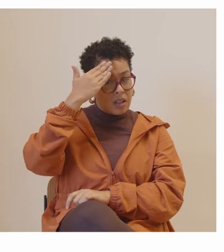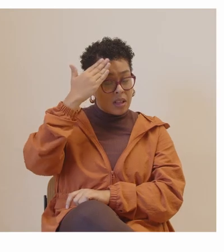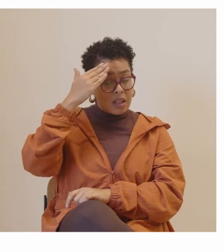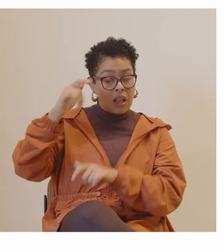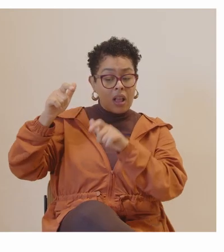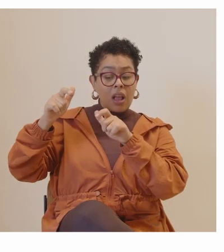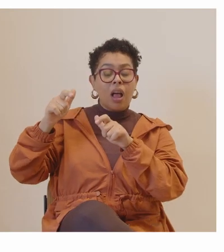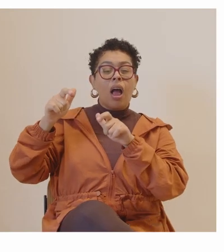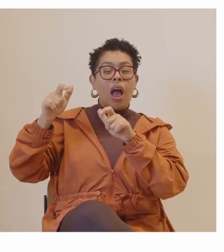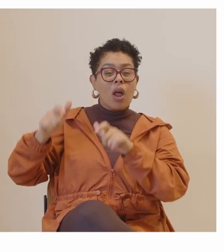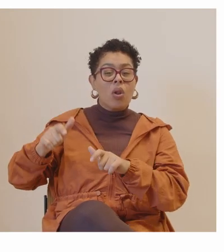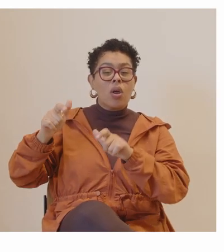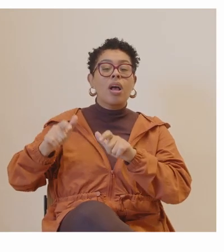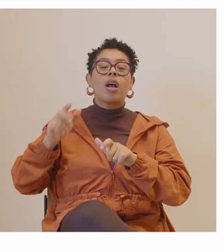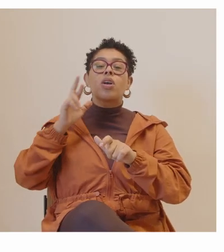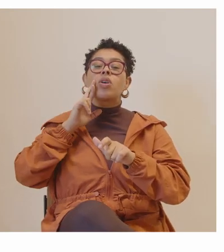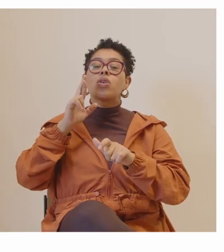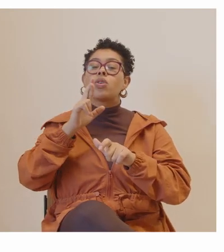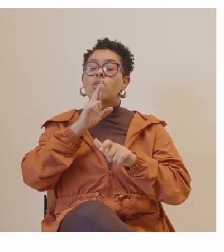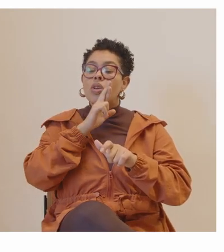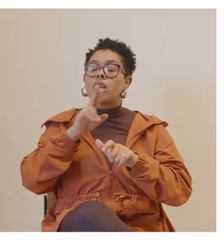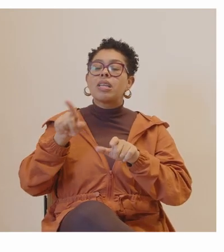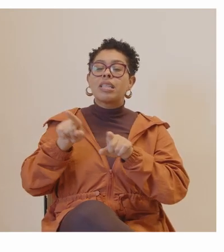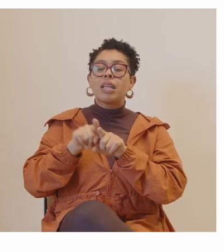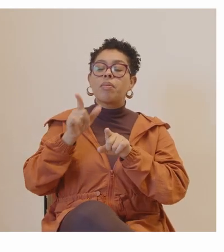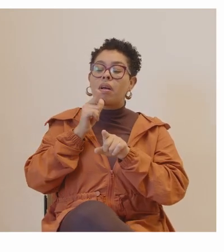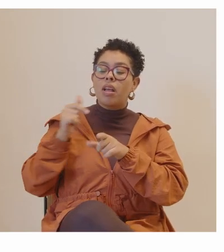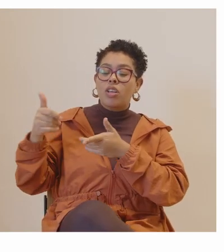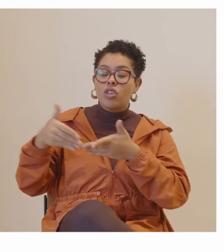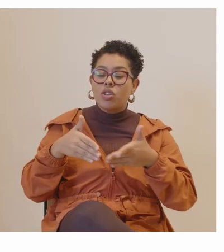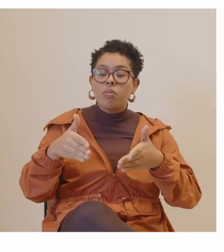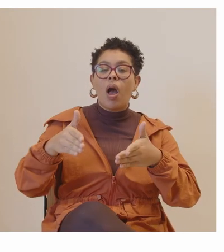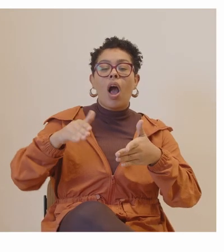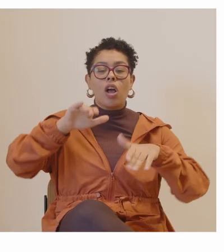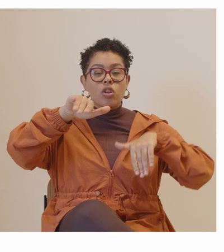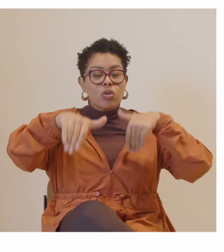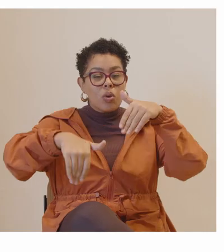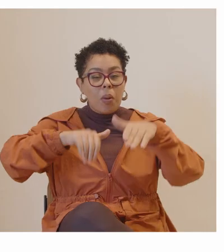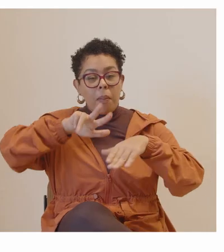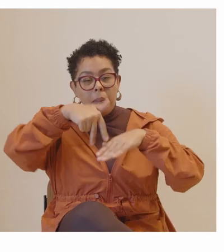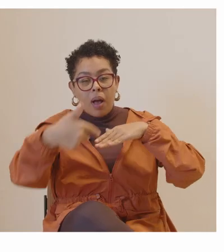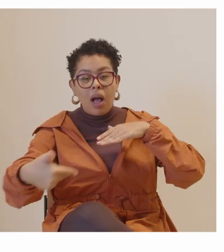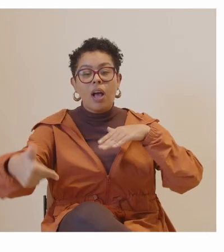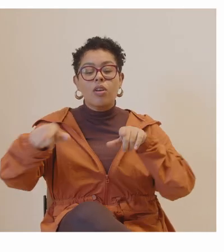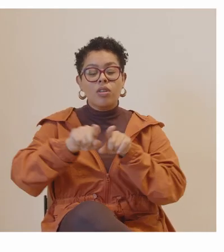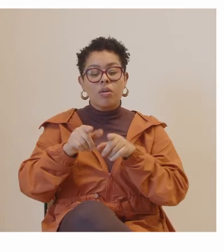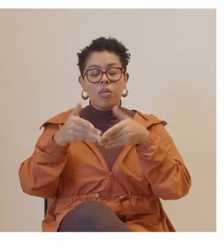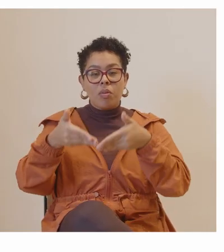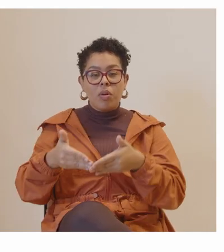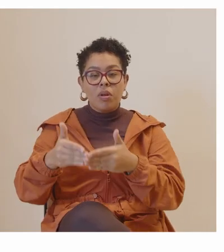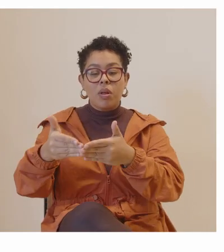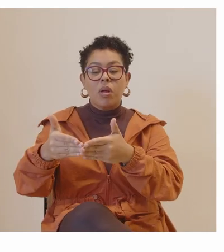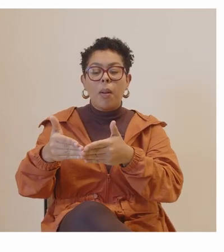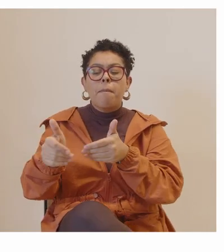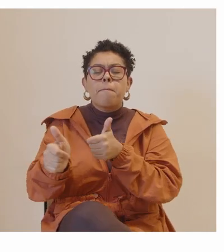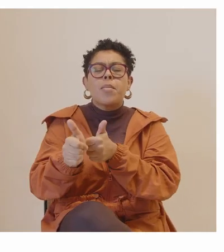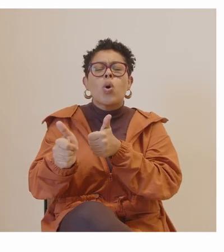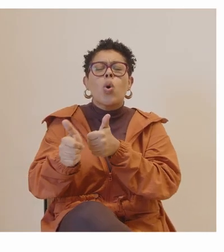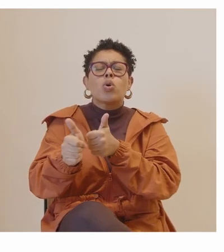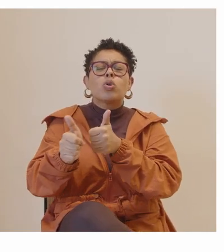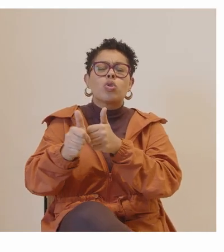entenderem, era um restaurante e um local de banhos de rio e passeios de barco no vilarejo de Bougival, perto de Paris.